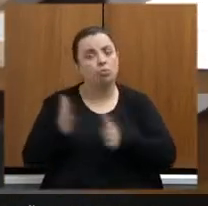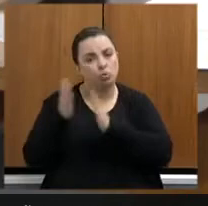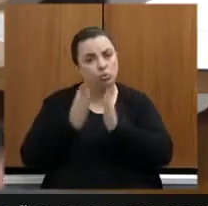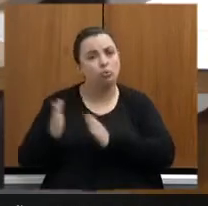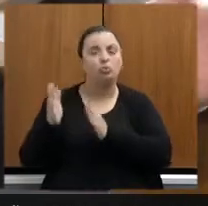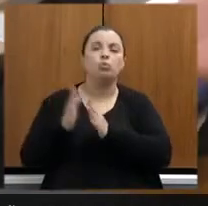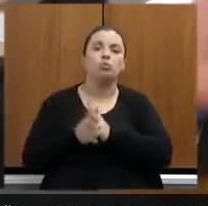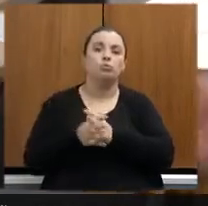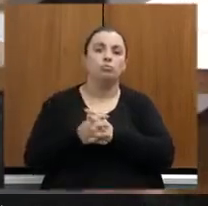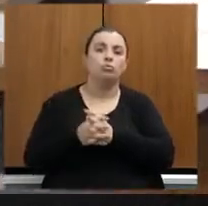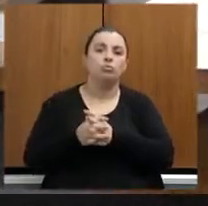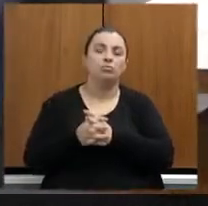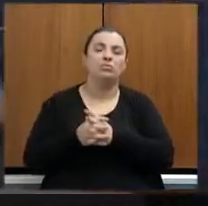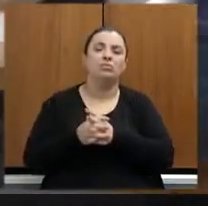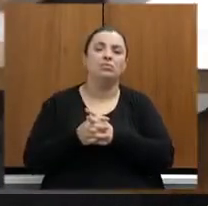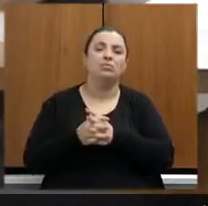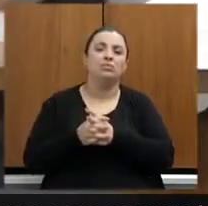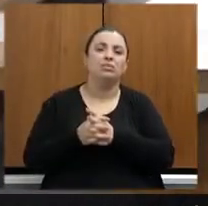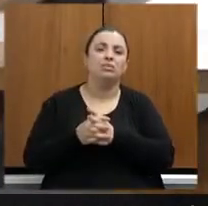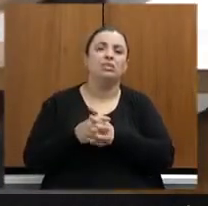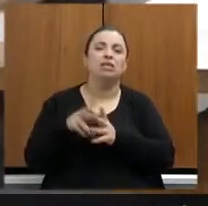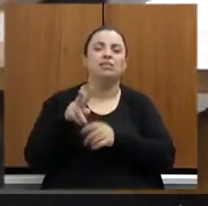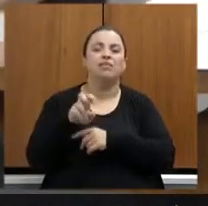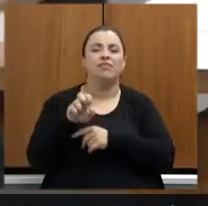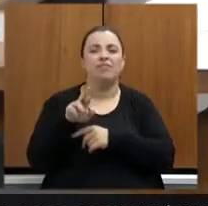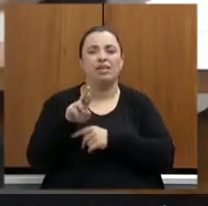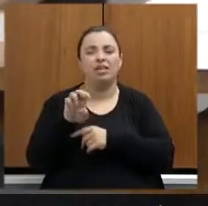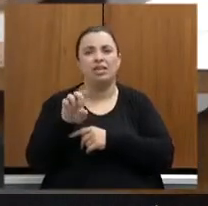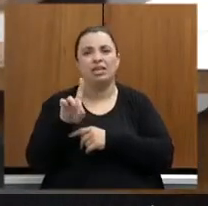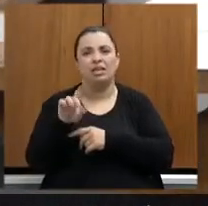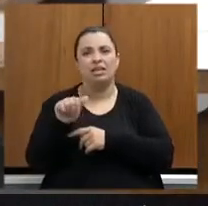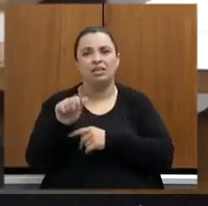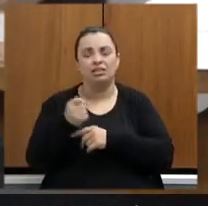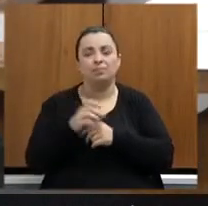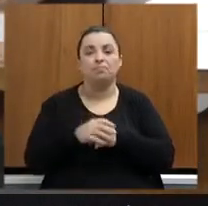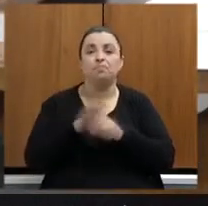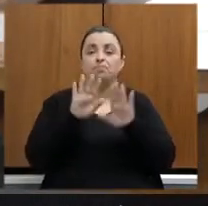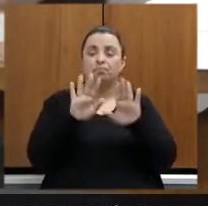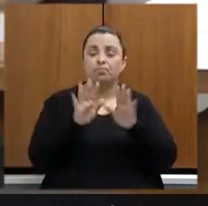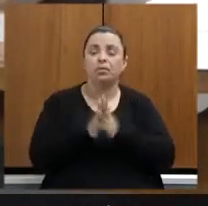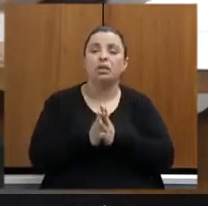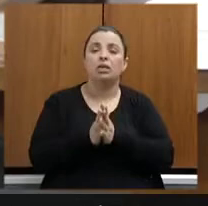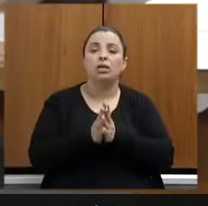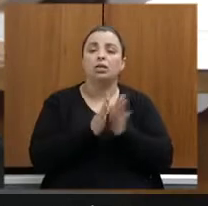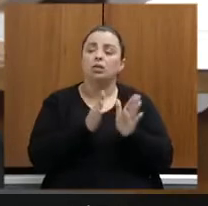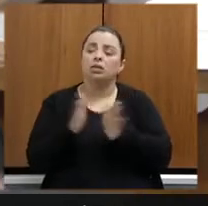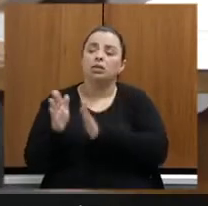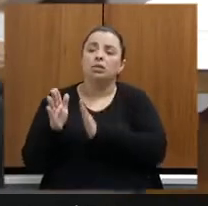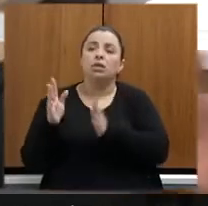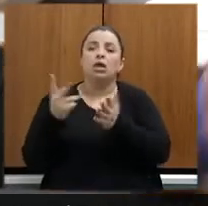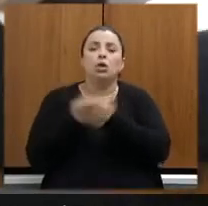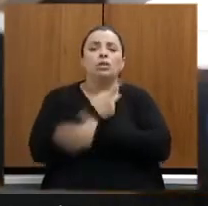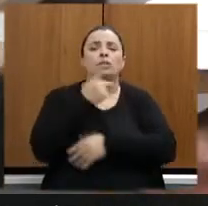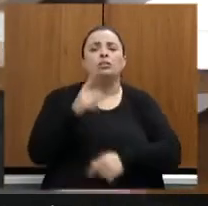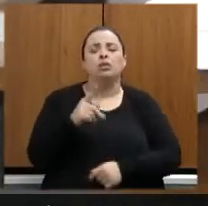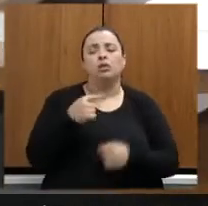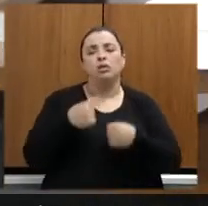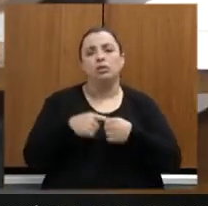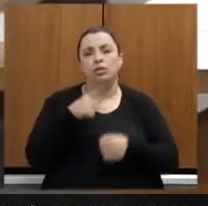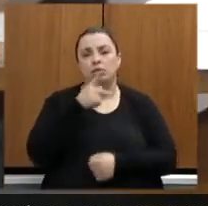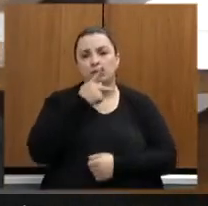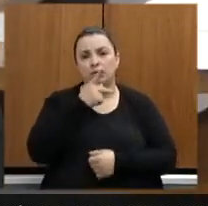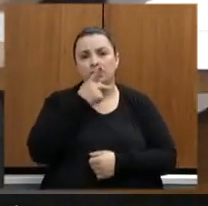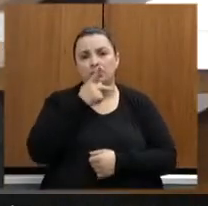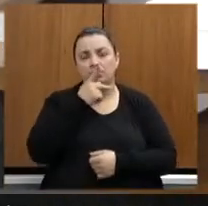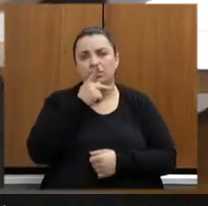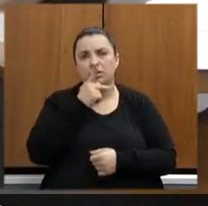nada aqui os dias atrás é aqui Pitangui é com toda diretoria junto com a